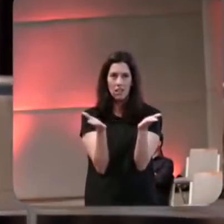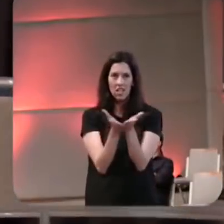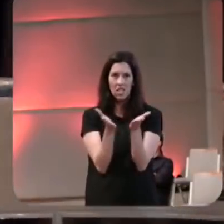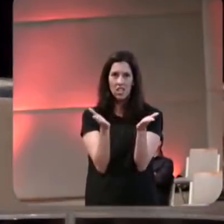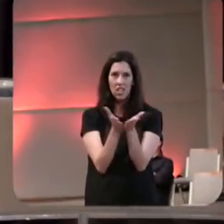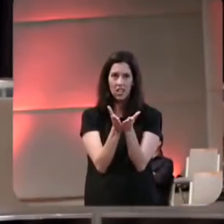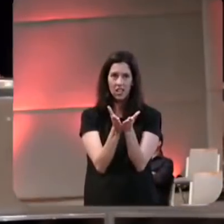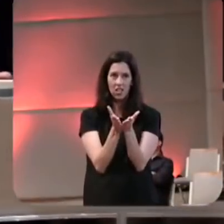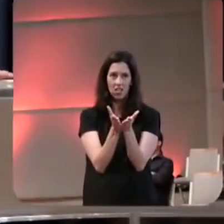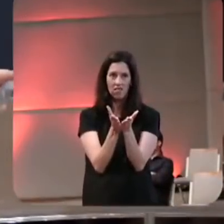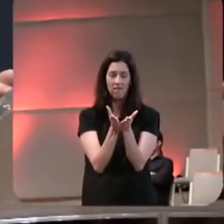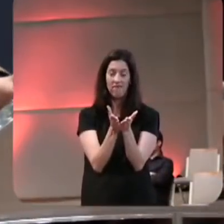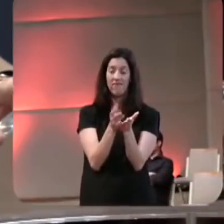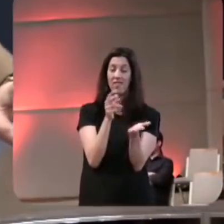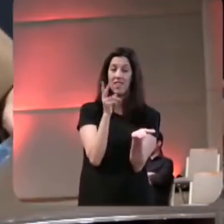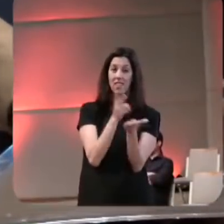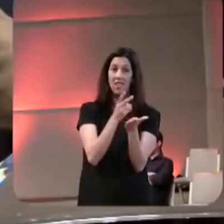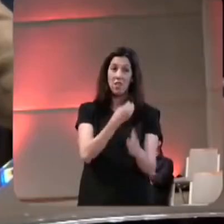mediocridade.